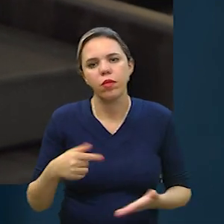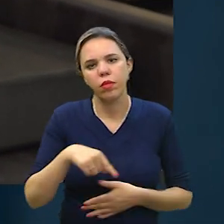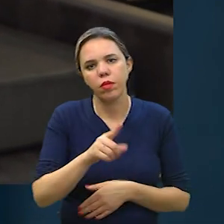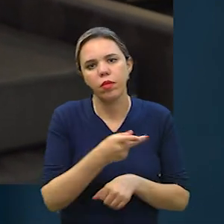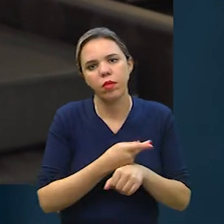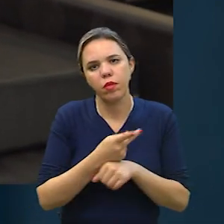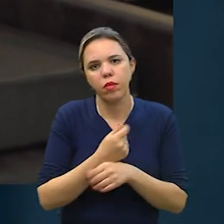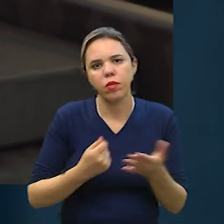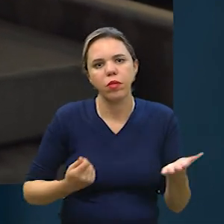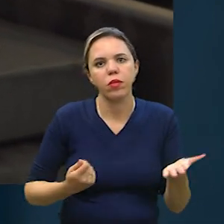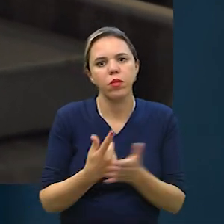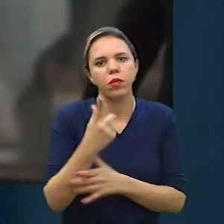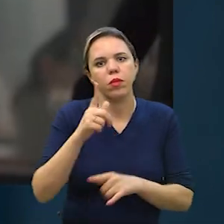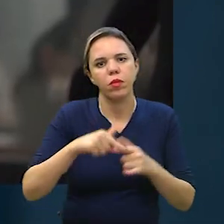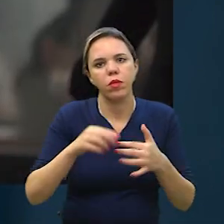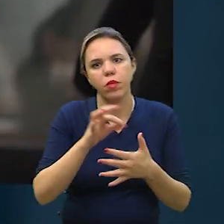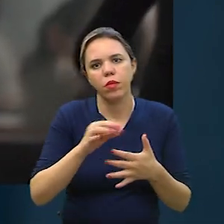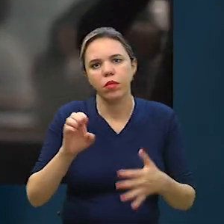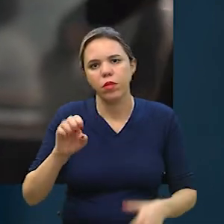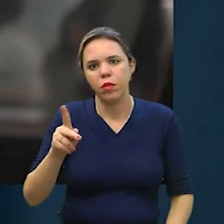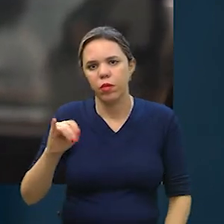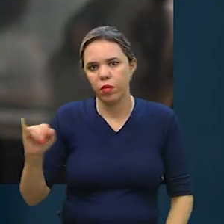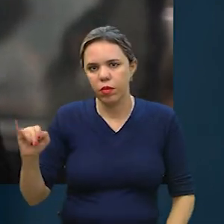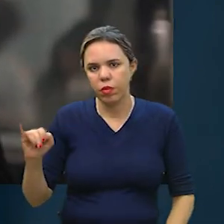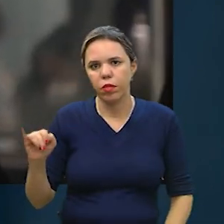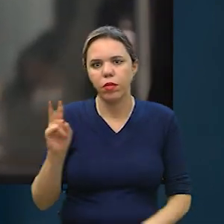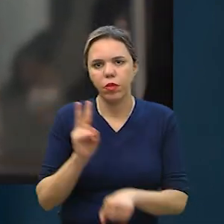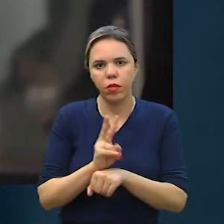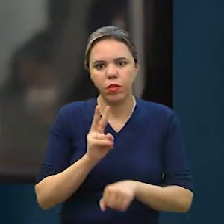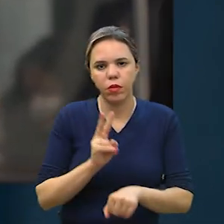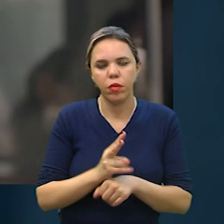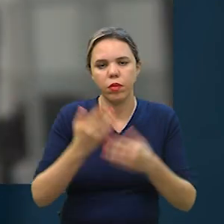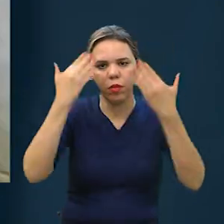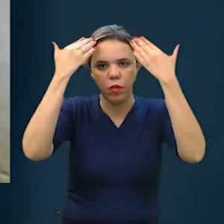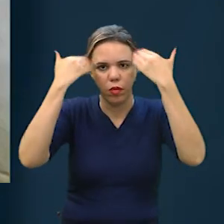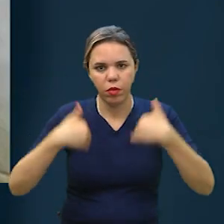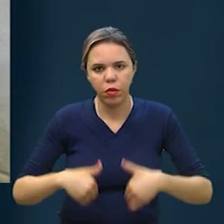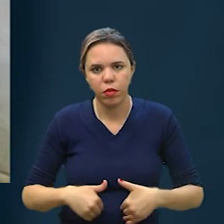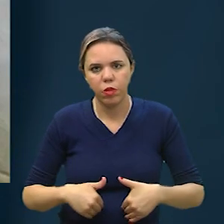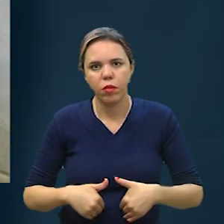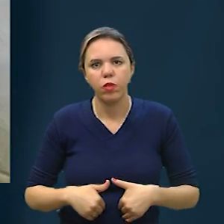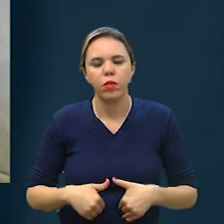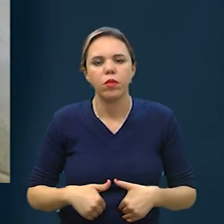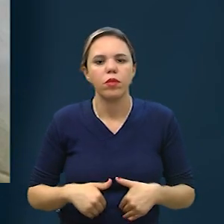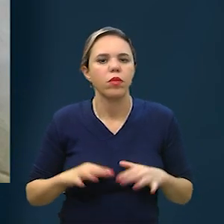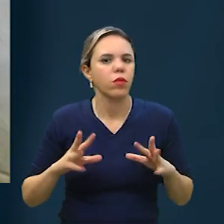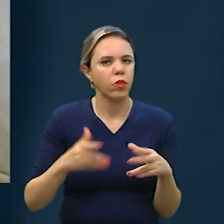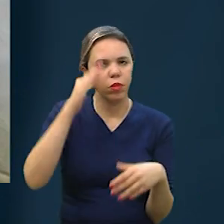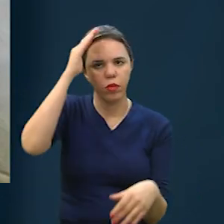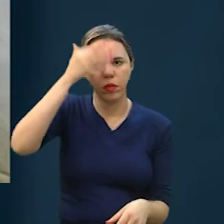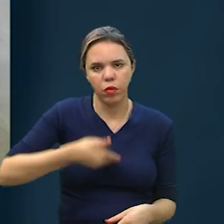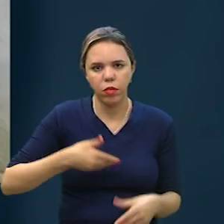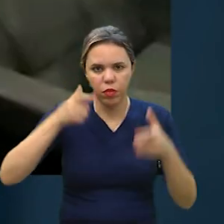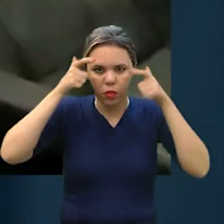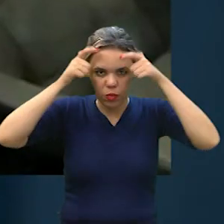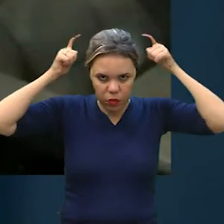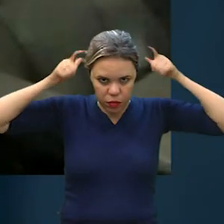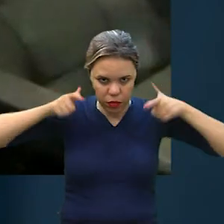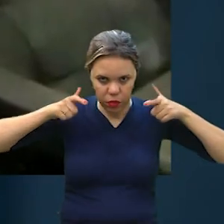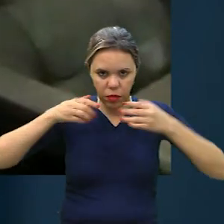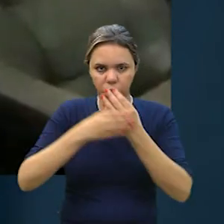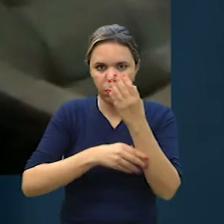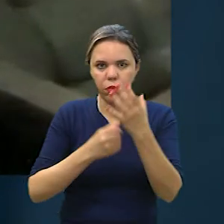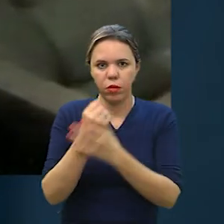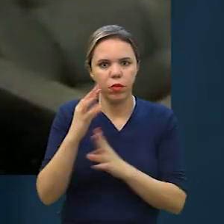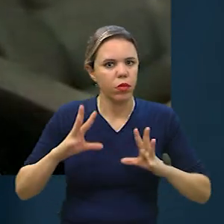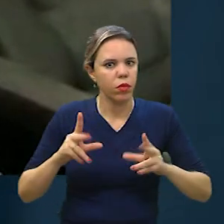já fui atrás de comprar os equipamentos de EPI, de proteção para o corpo, viseira e tudo que é touca, todo